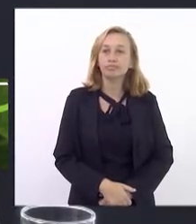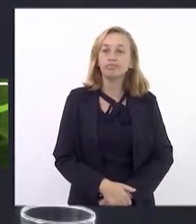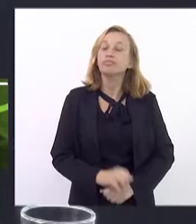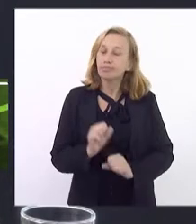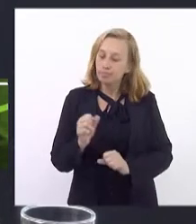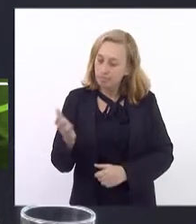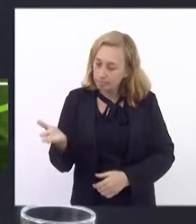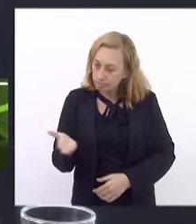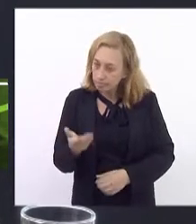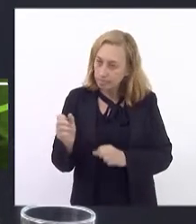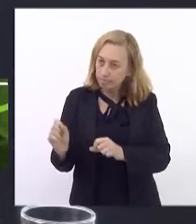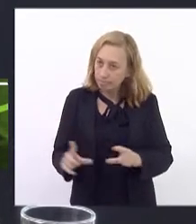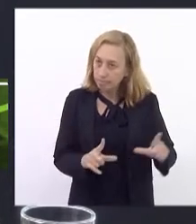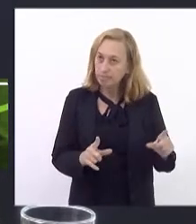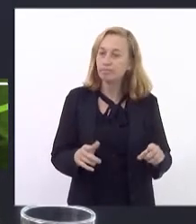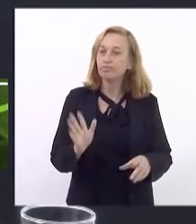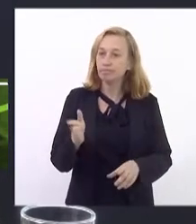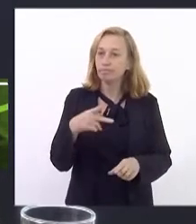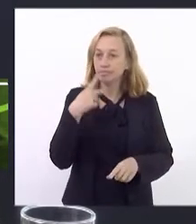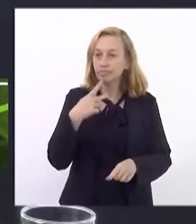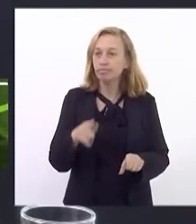Pode passar, que eu acabei falando também.